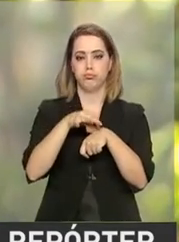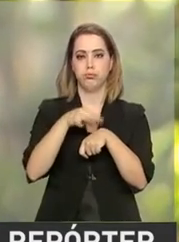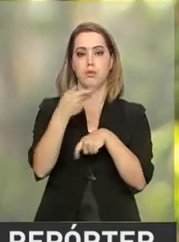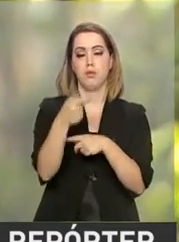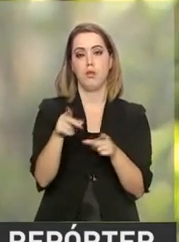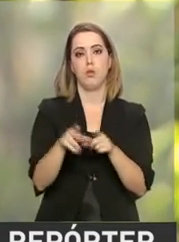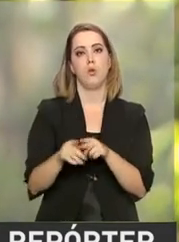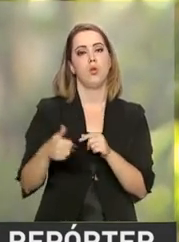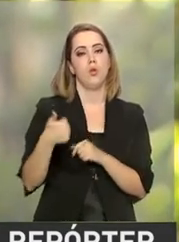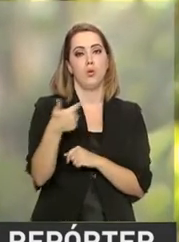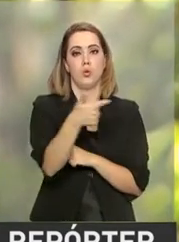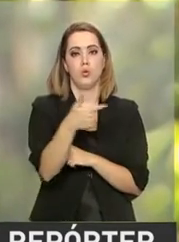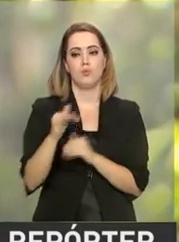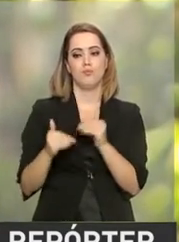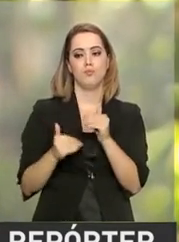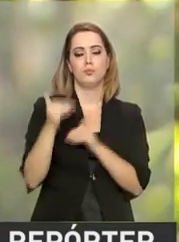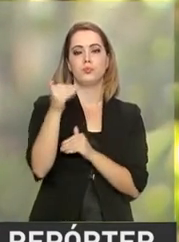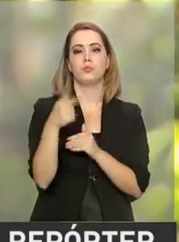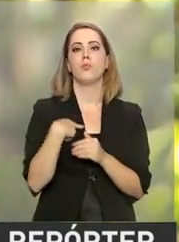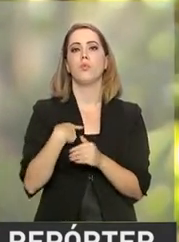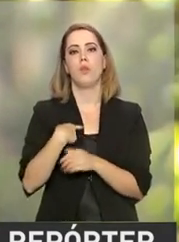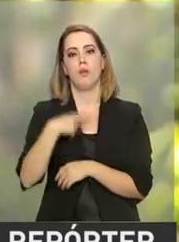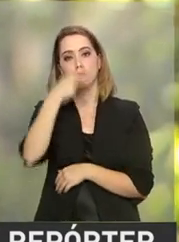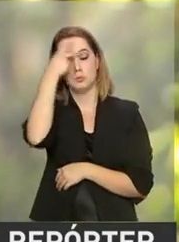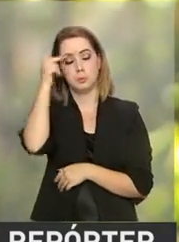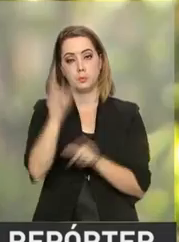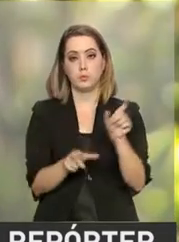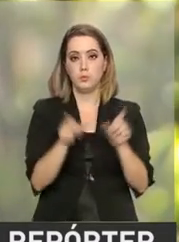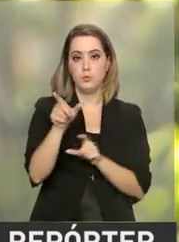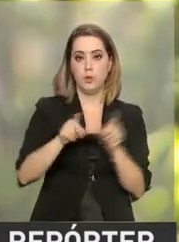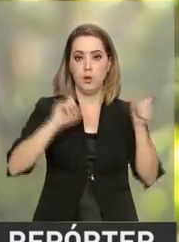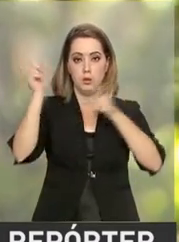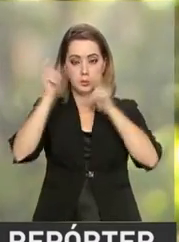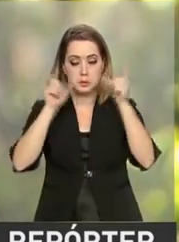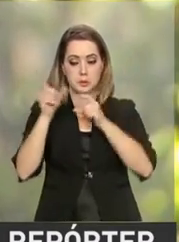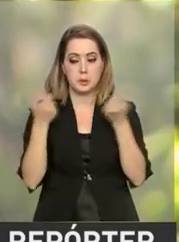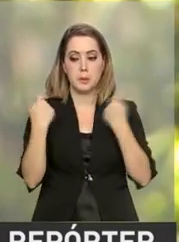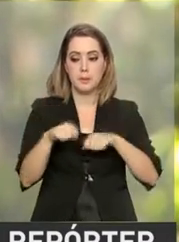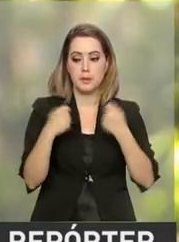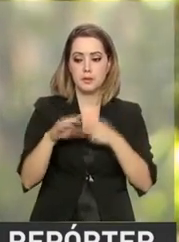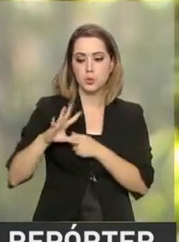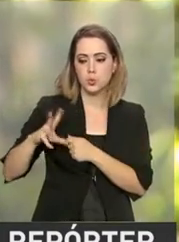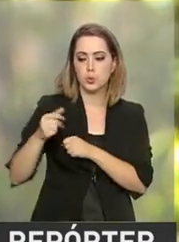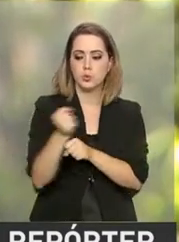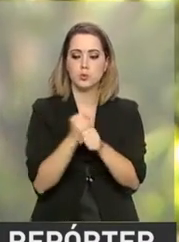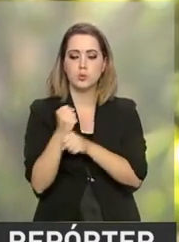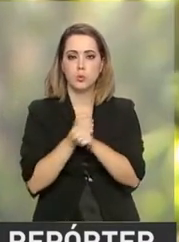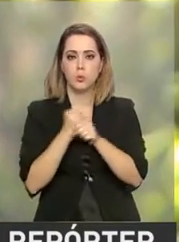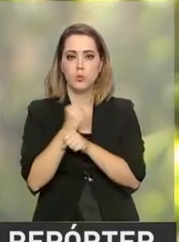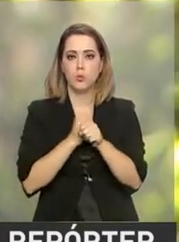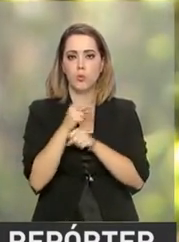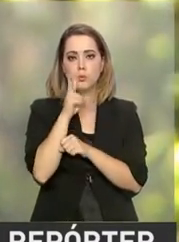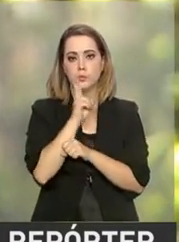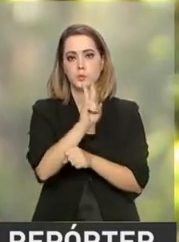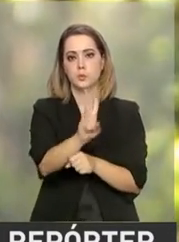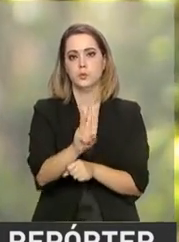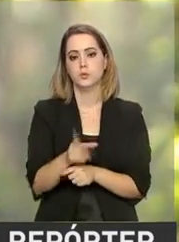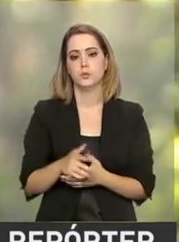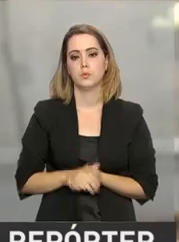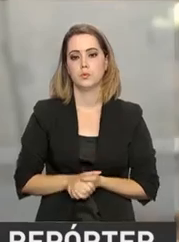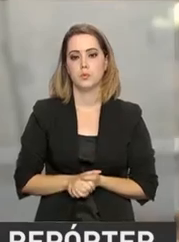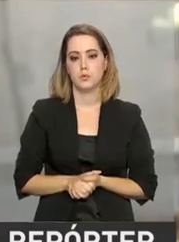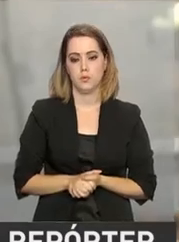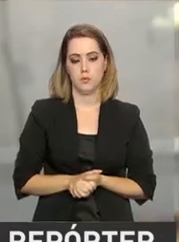período do ano passado. Os especialistas alertam que as vistorias dentro de casa devem ser feitas o ano inteiro e nos locais menos